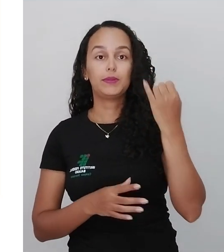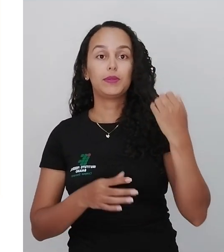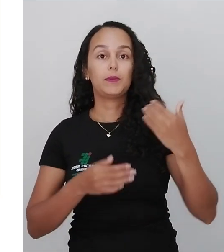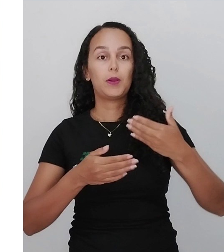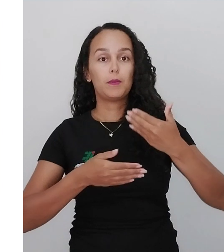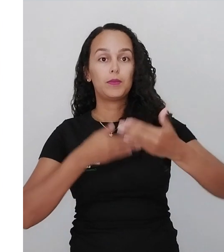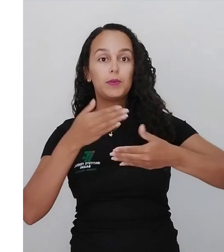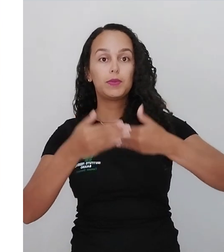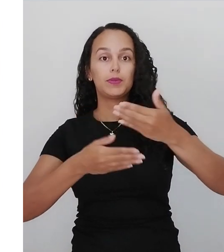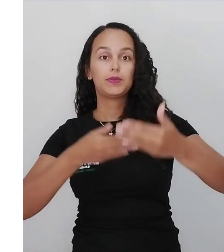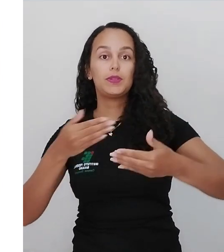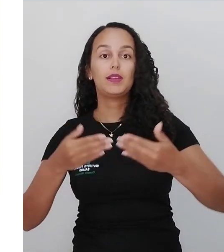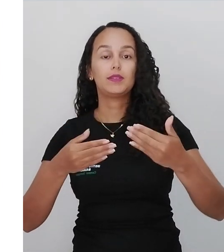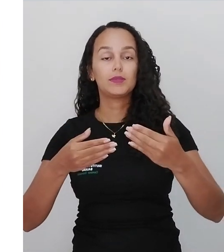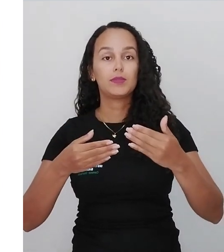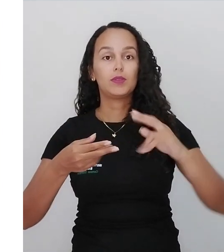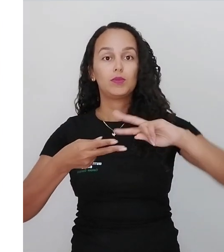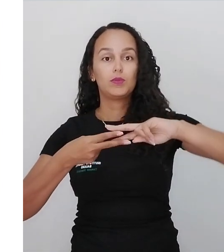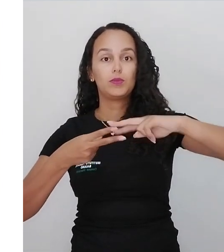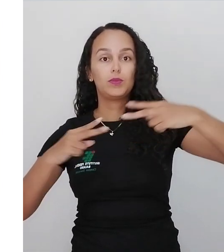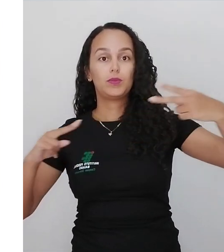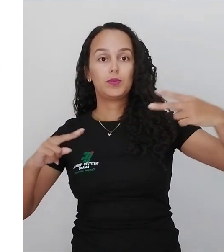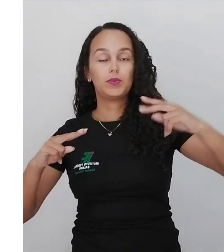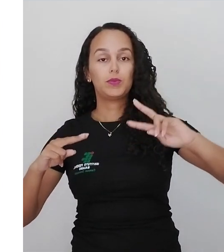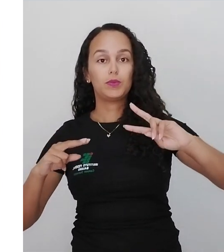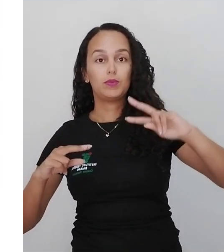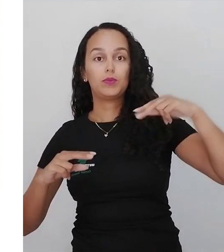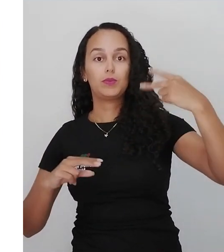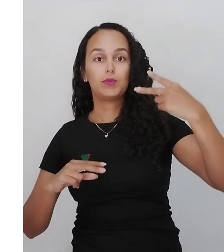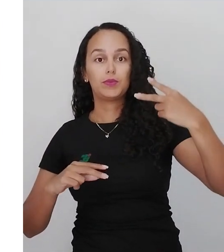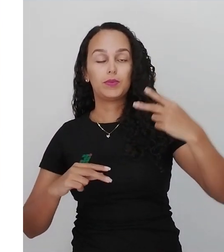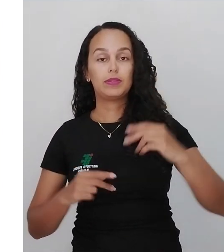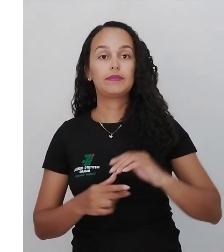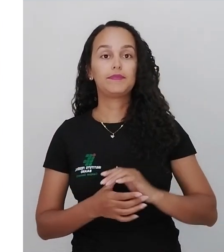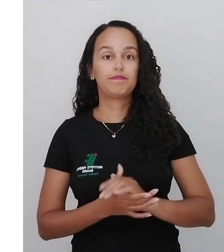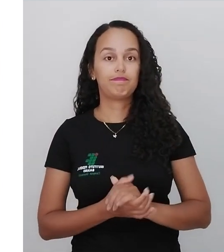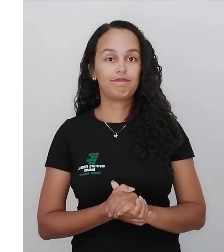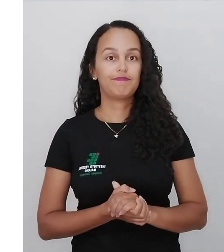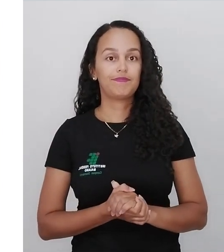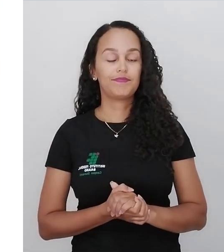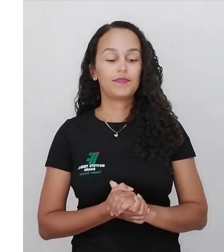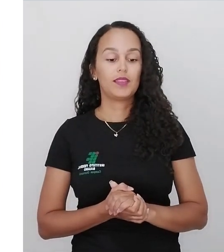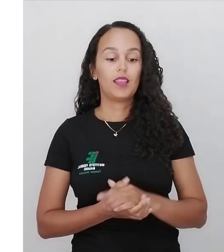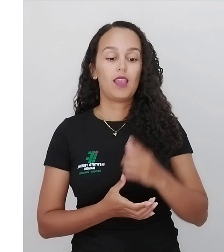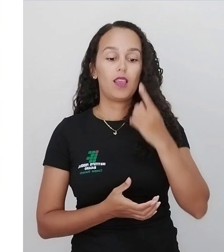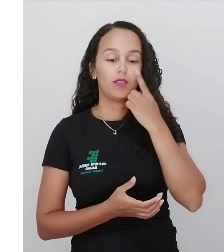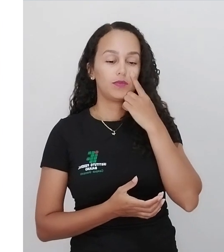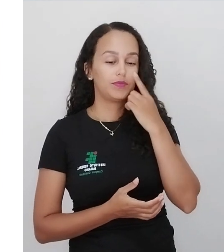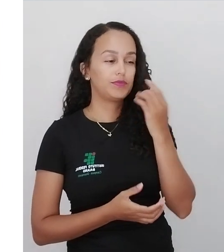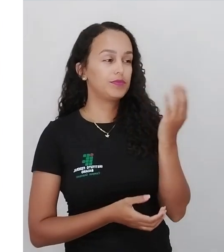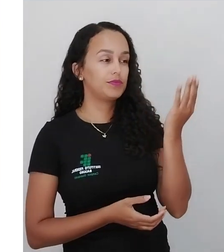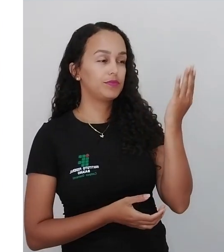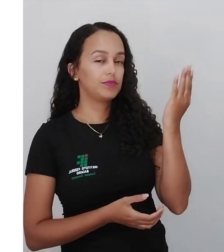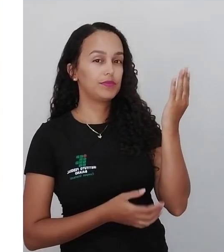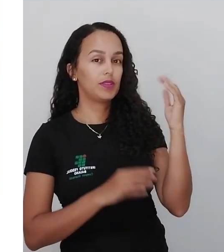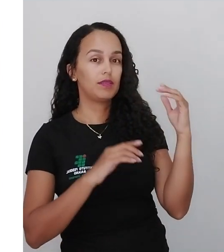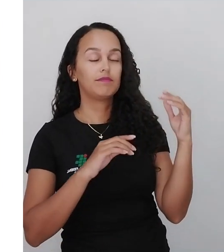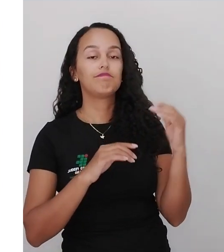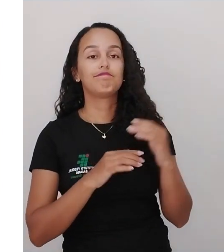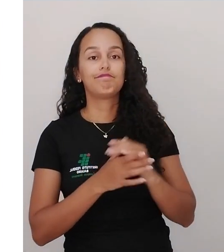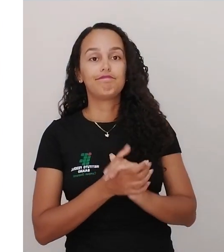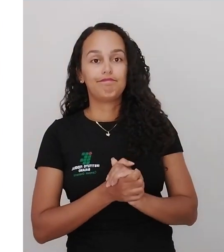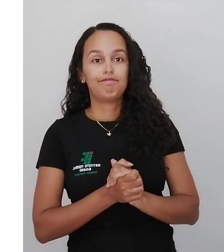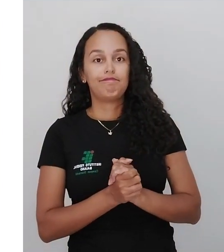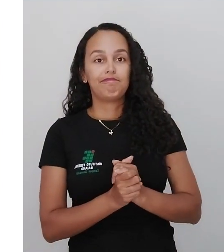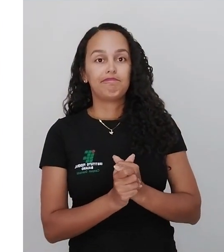Aqui nós temos, né, apenas uma ilustração de como então teria sido, né, o processo de surgimento das primeiras formas